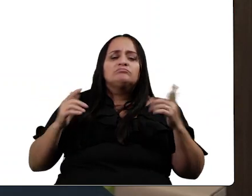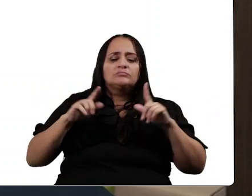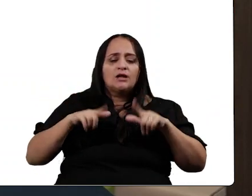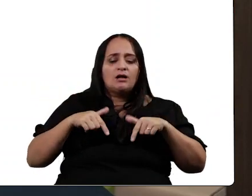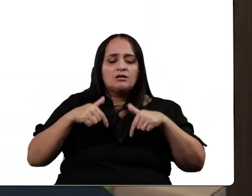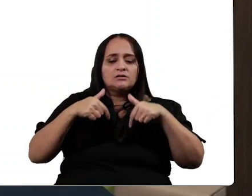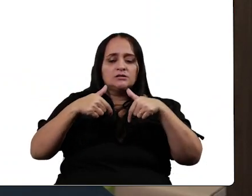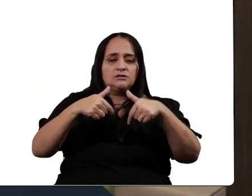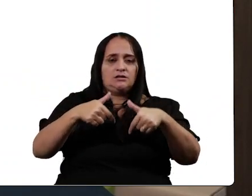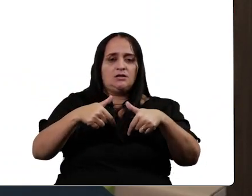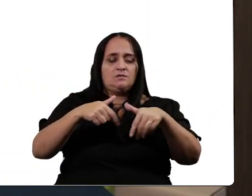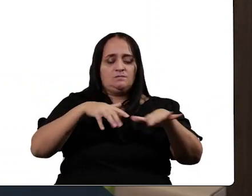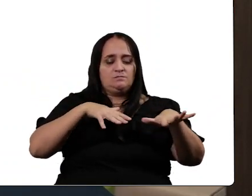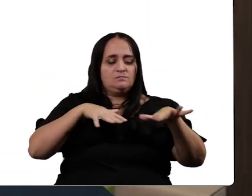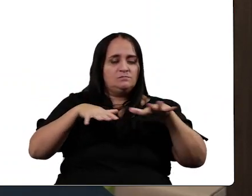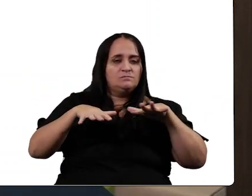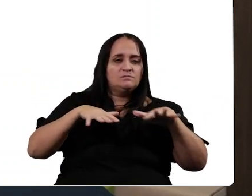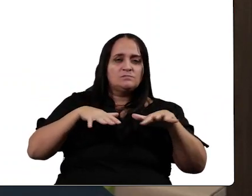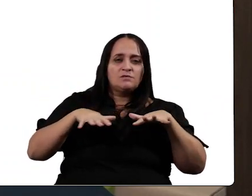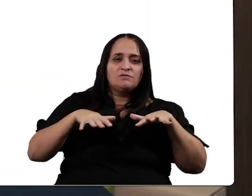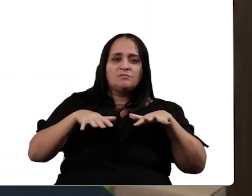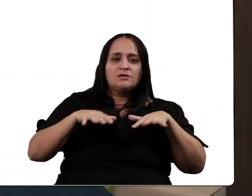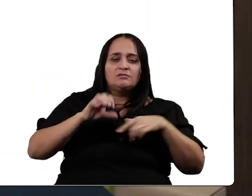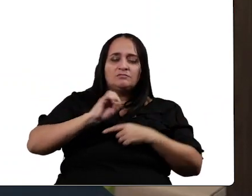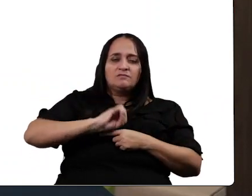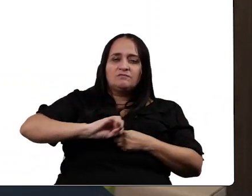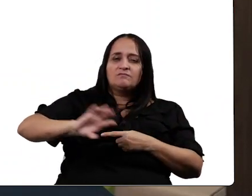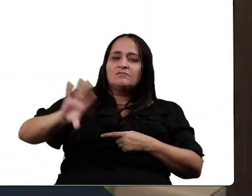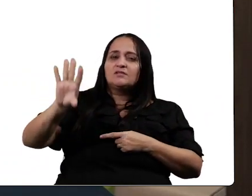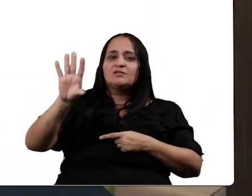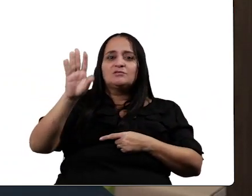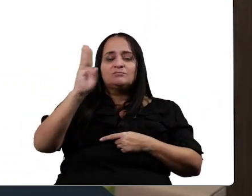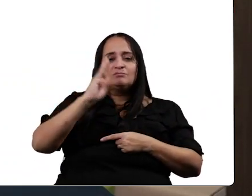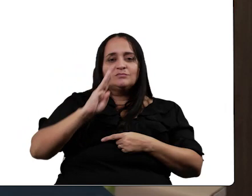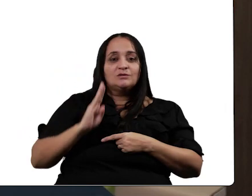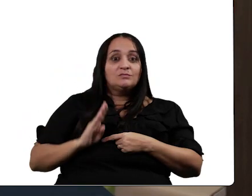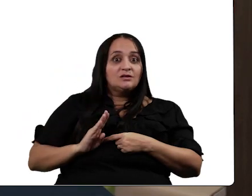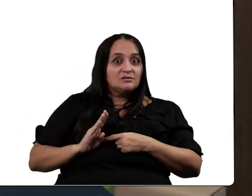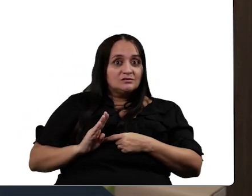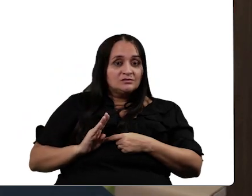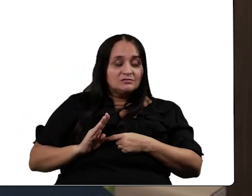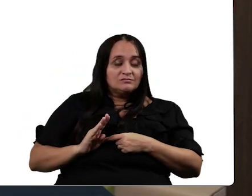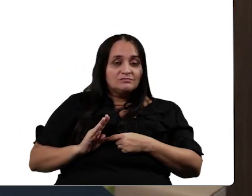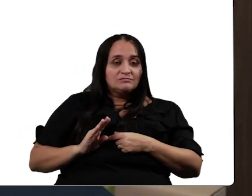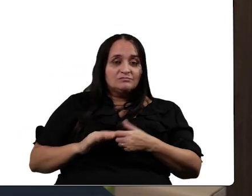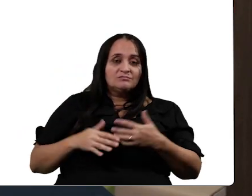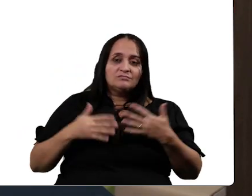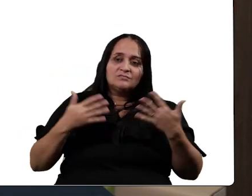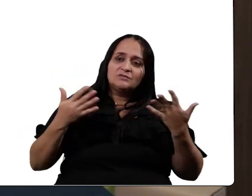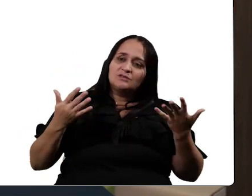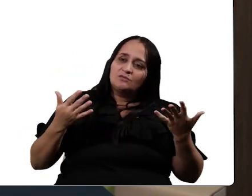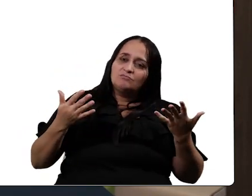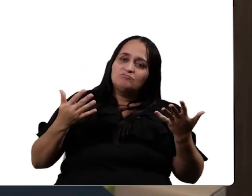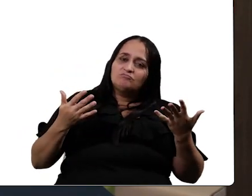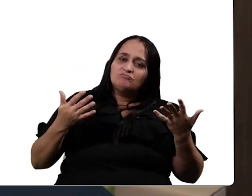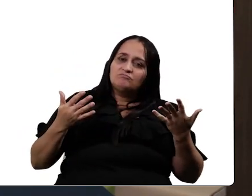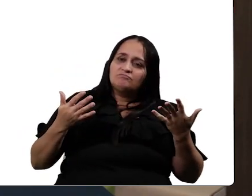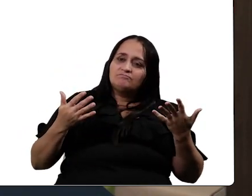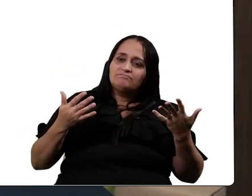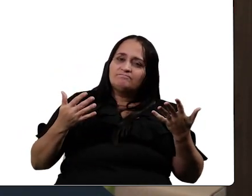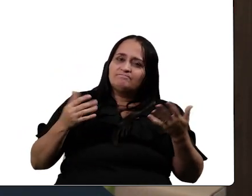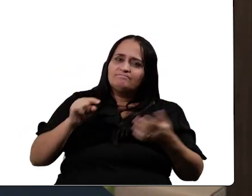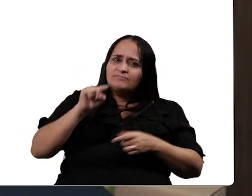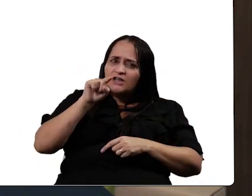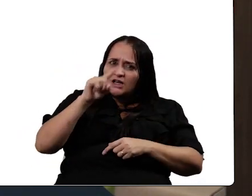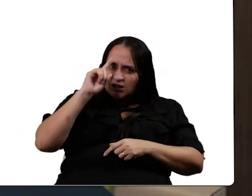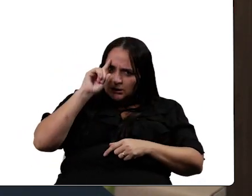a ação. Então, viaje pelo Brasil. Qual é a ação? Viajar. Então, ele fala viaje. Ele